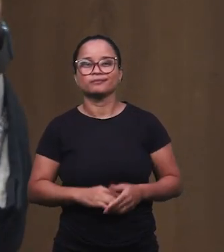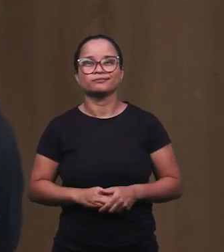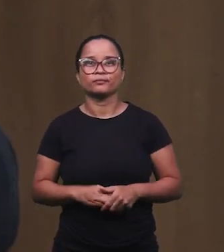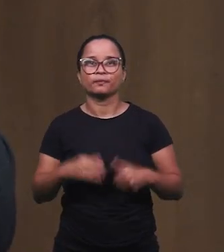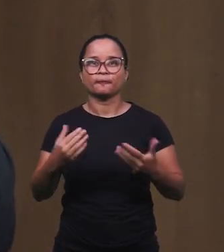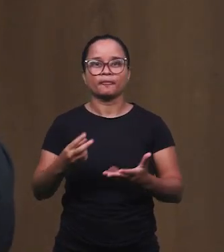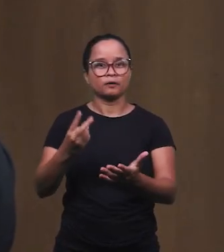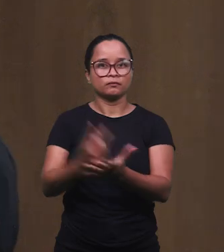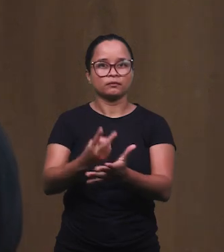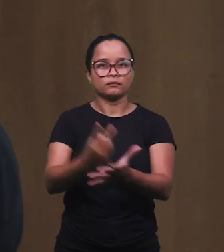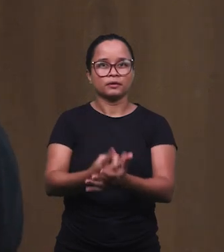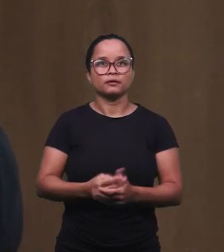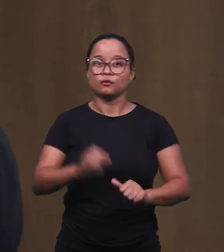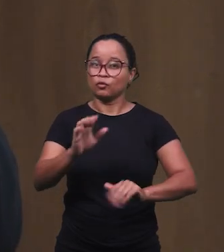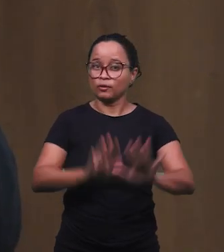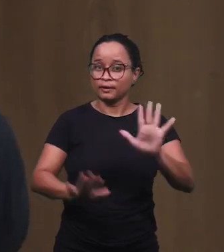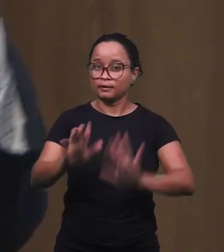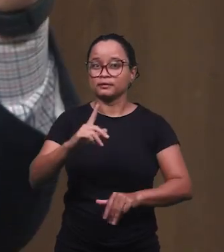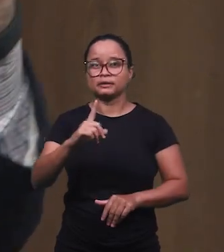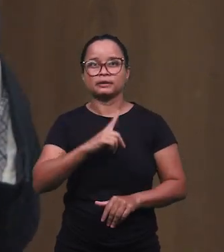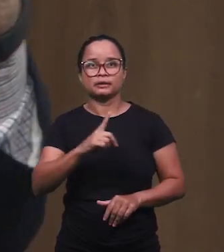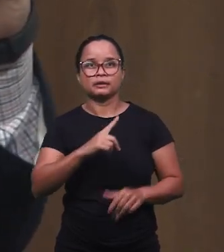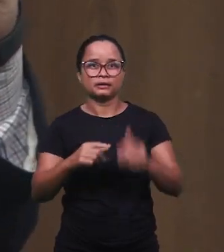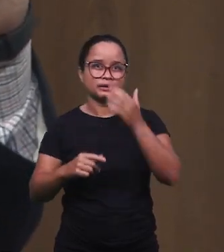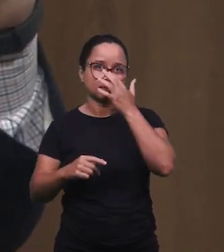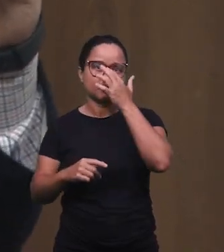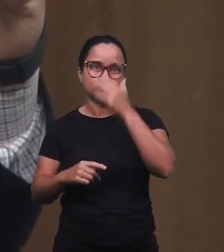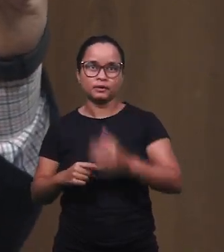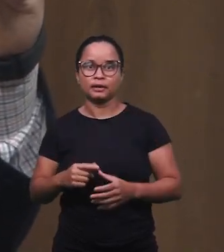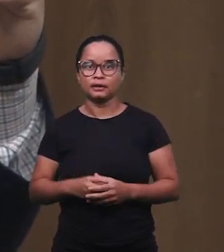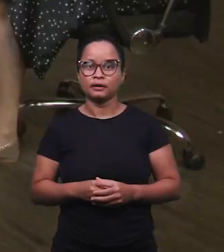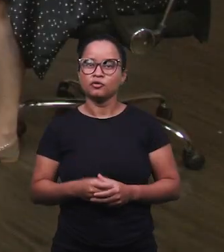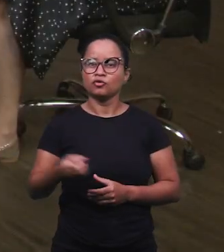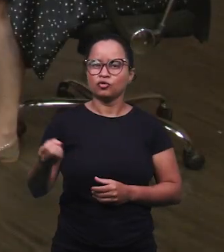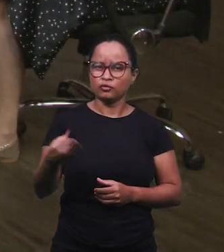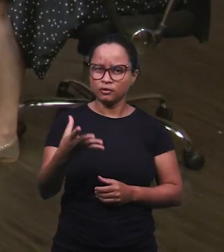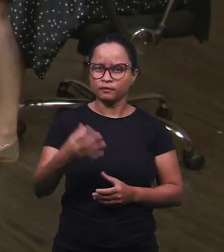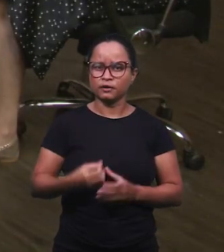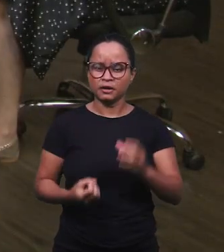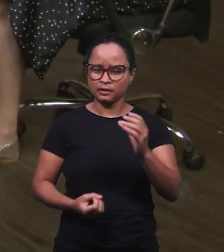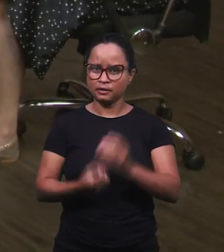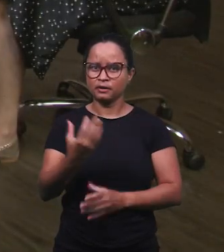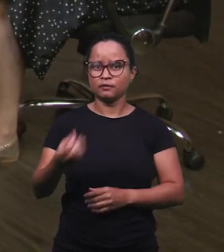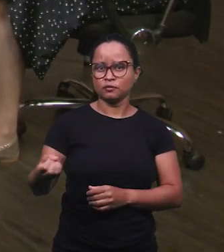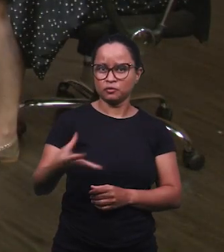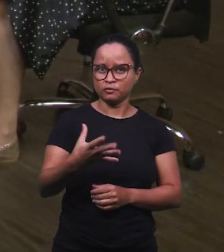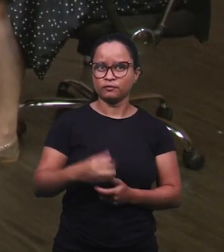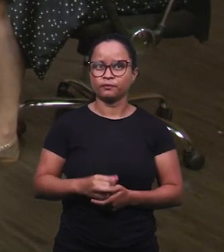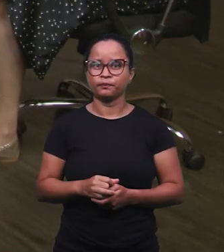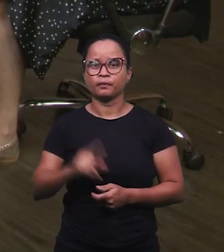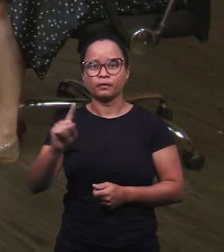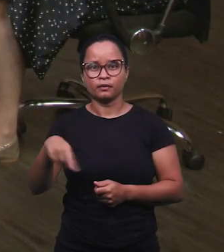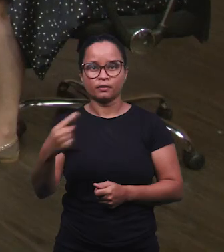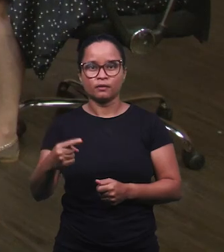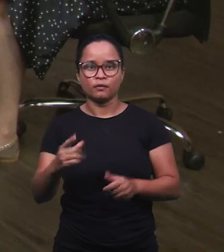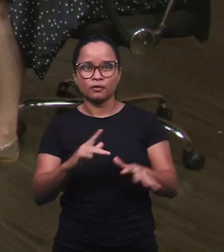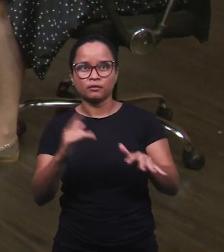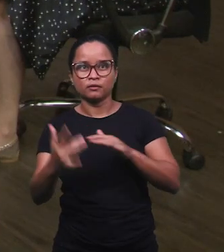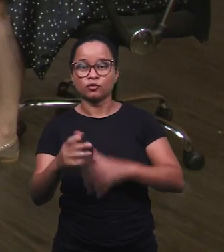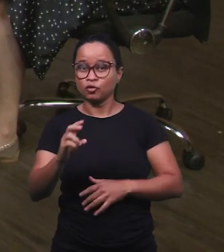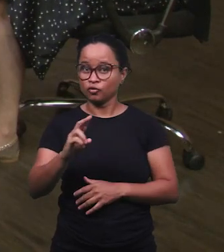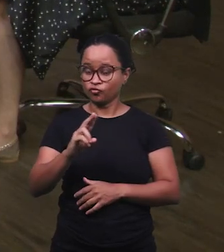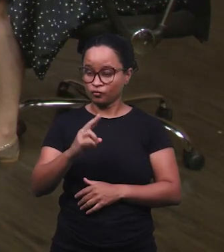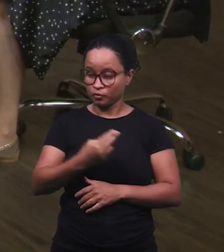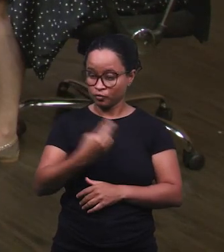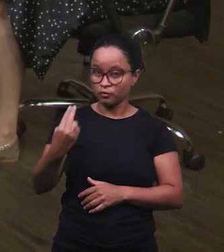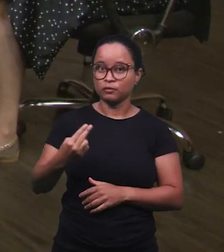Eu sempre tive esse cuidado, assim, abri uma rede nova, eu criava meu nome também. Por quê? Daqui a pouquinho criaram uma rede com meu nome, começaram a botar